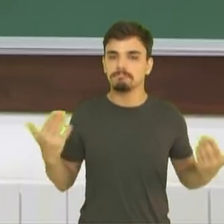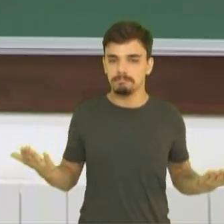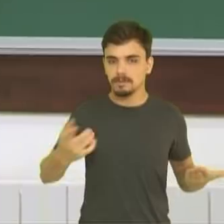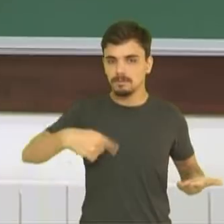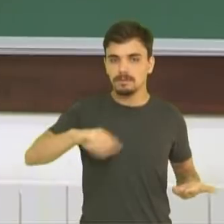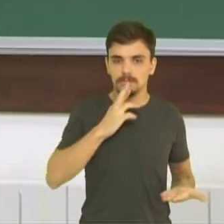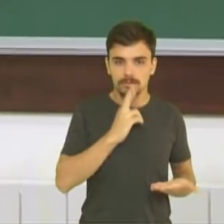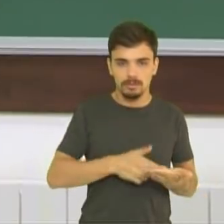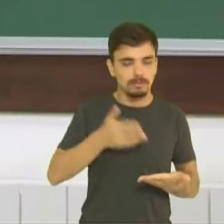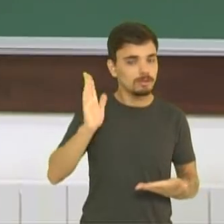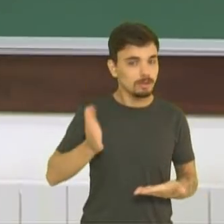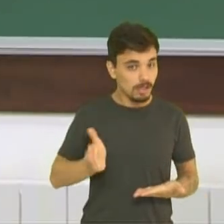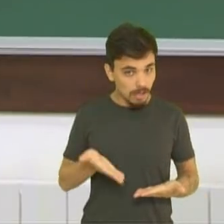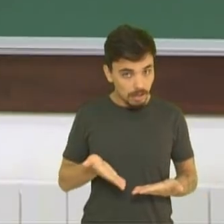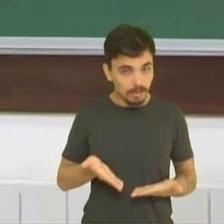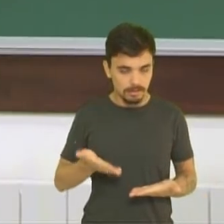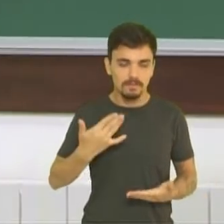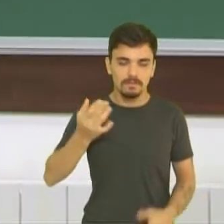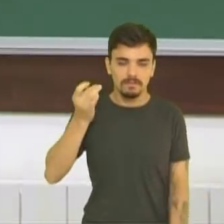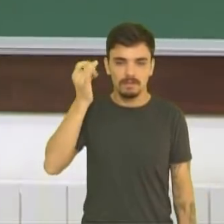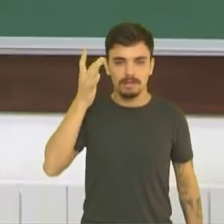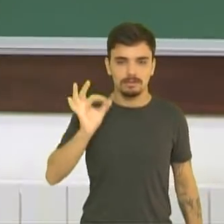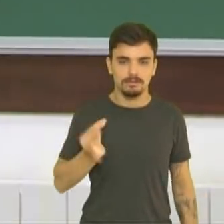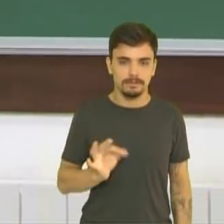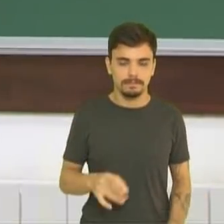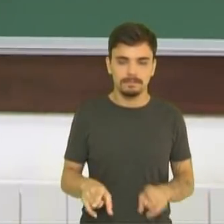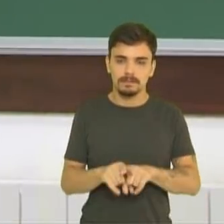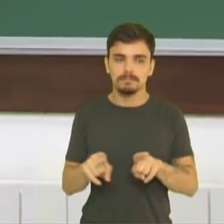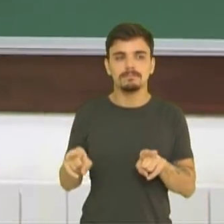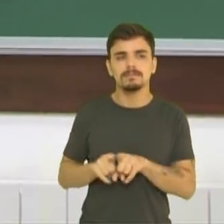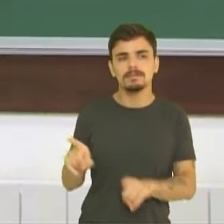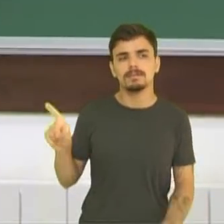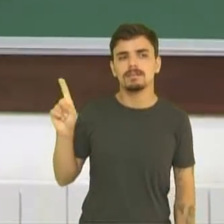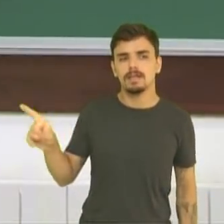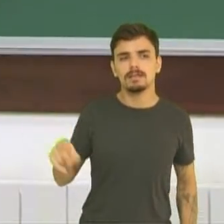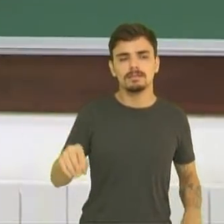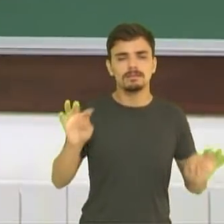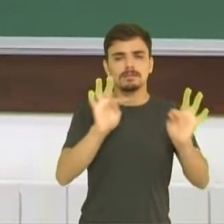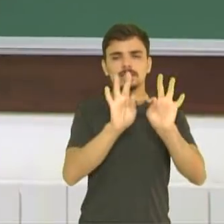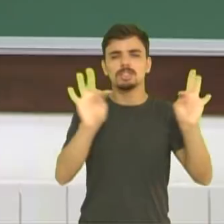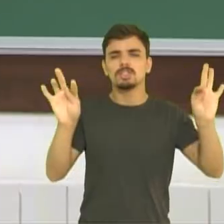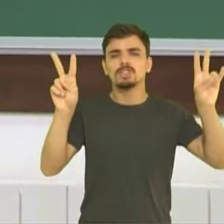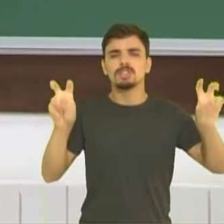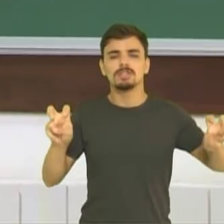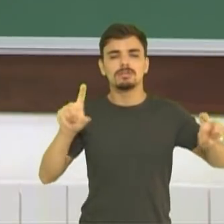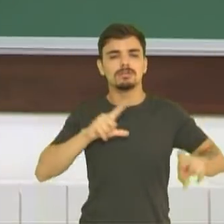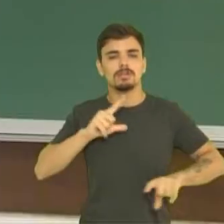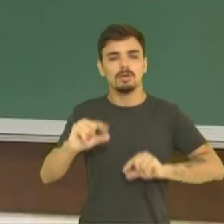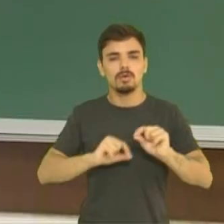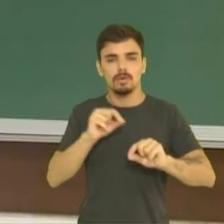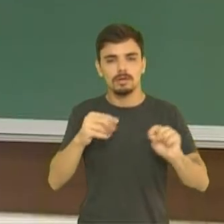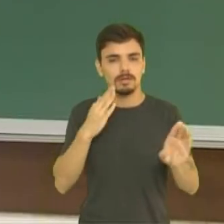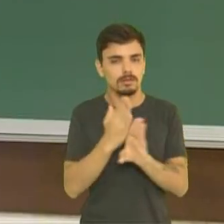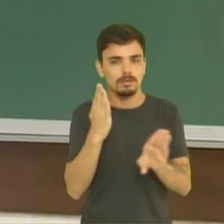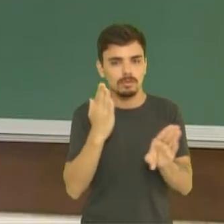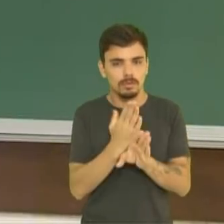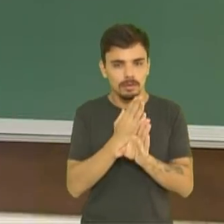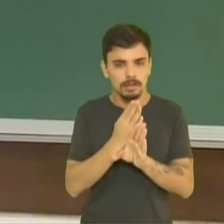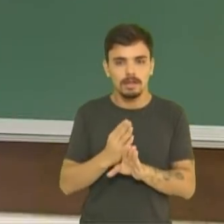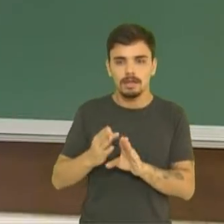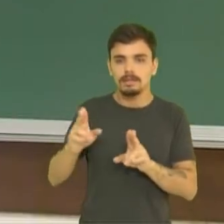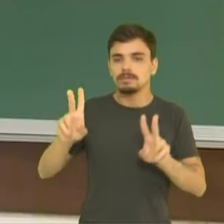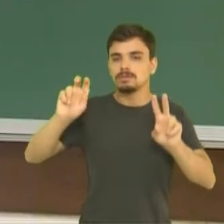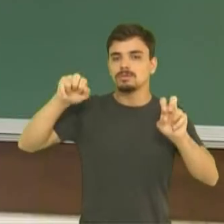E daí, você respondeu essa para mim? Tava fácil, né? Então, ali pelo título, a gente consegue descobrir o assunto e o